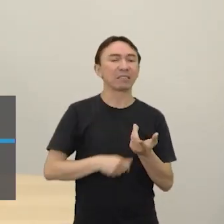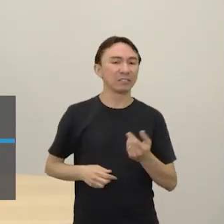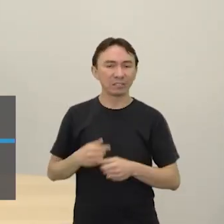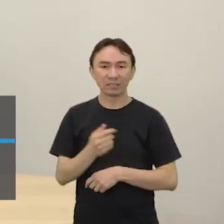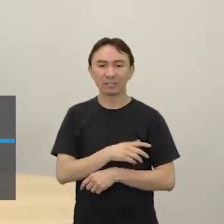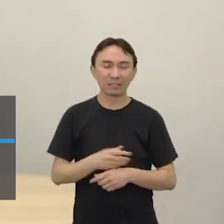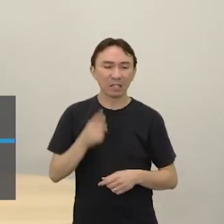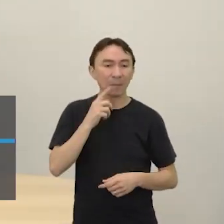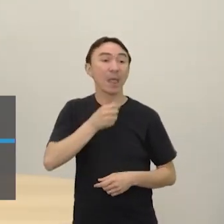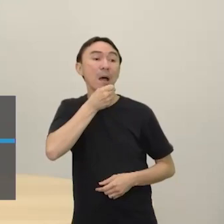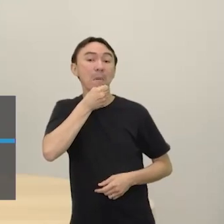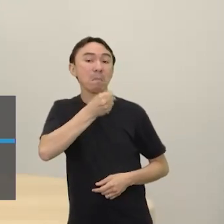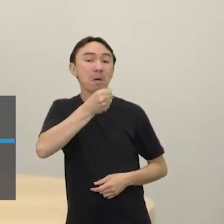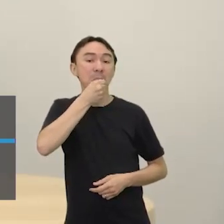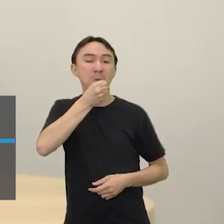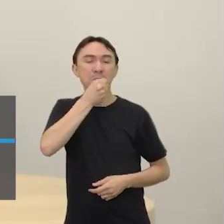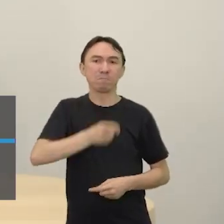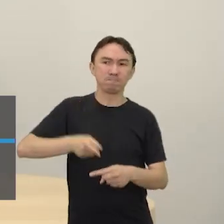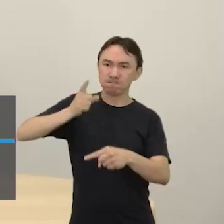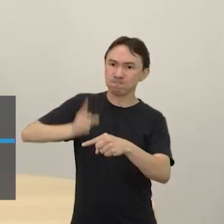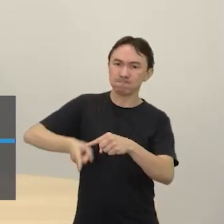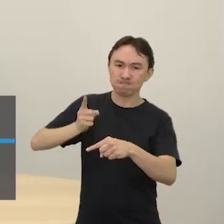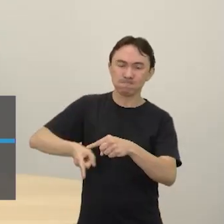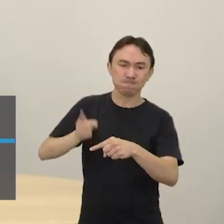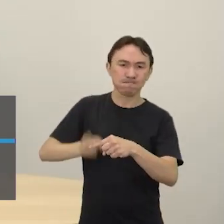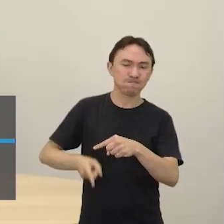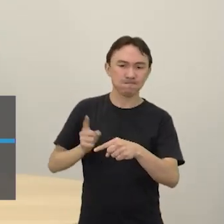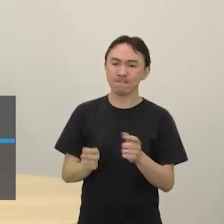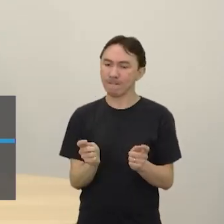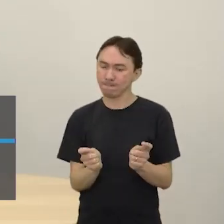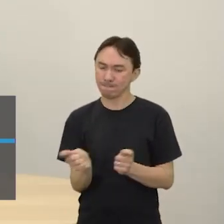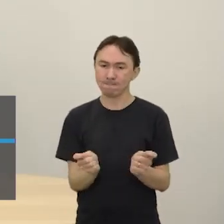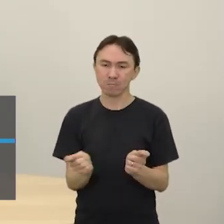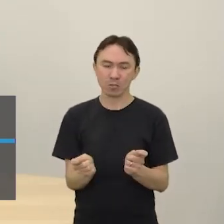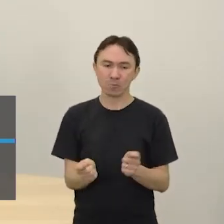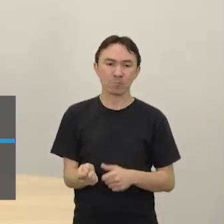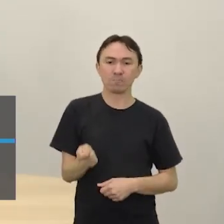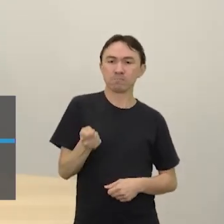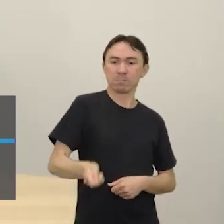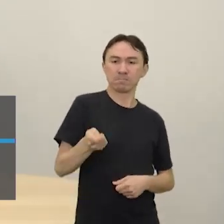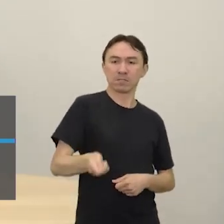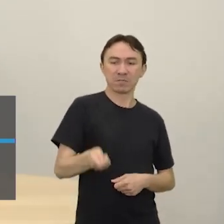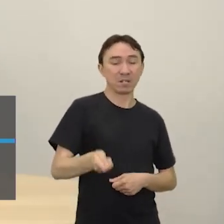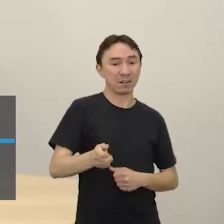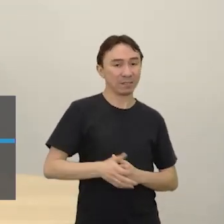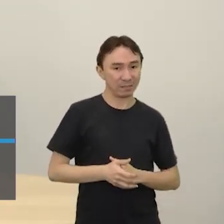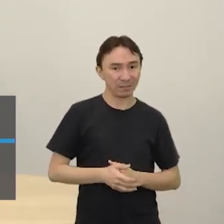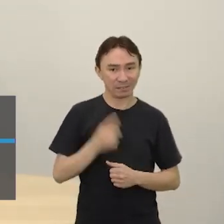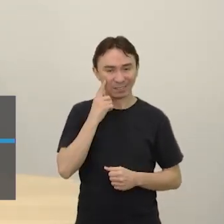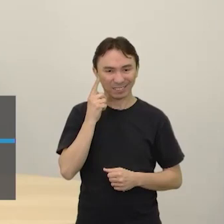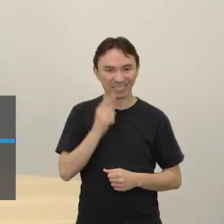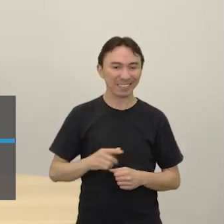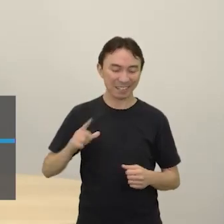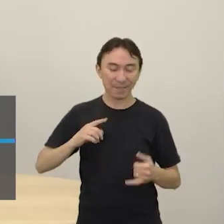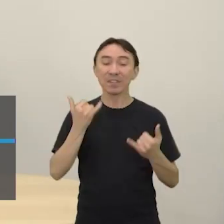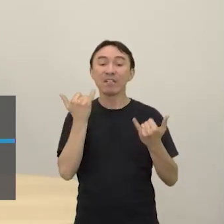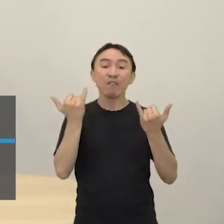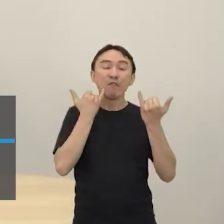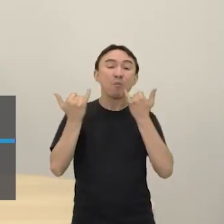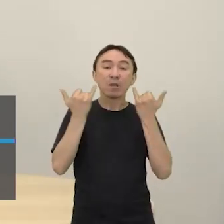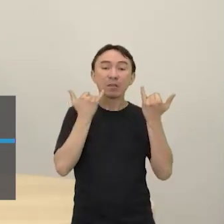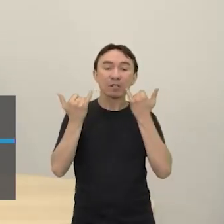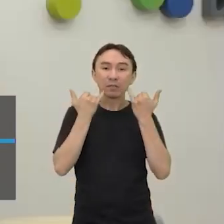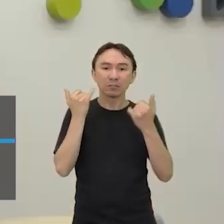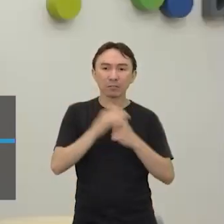principalmente controlada, porque, veja só, se você controla a informação, você controla tudo aquilo que chega, todo tipo de dado